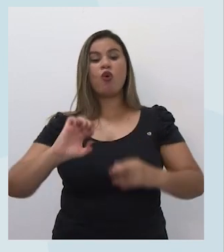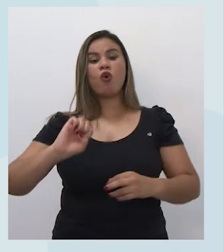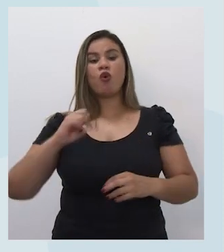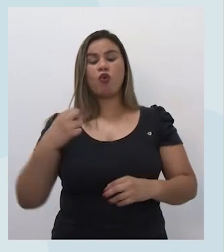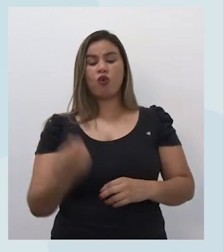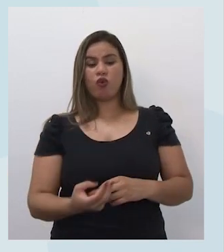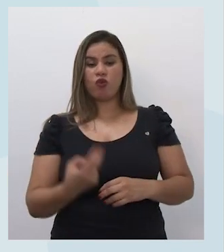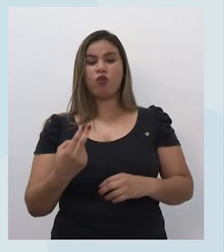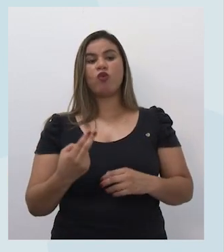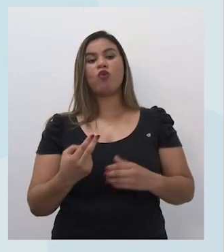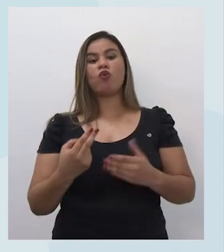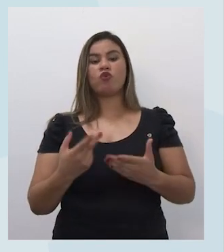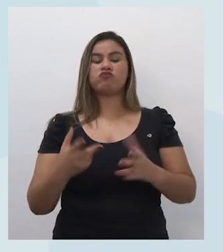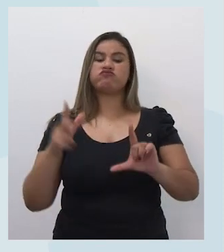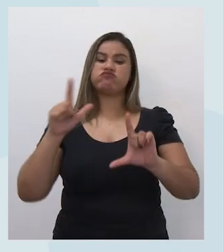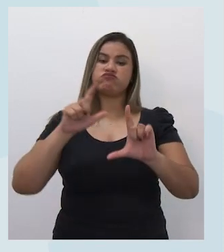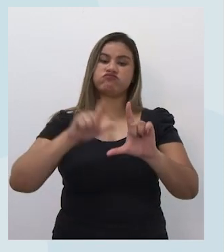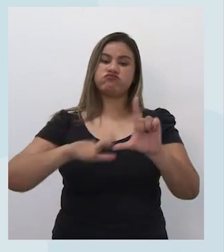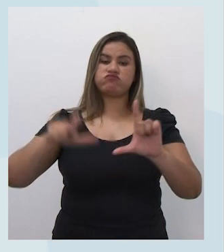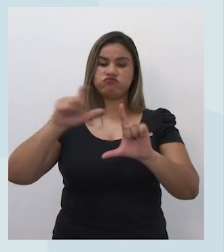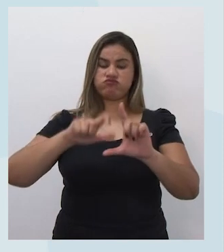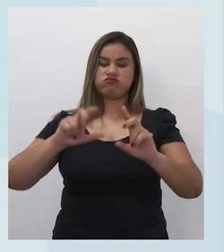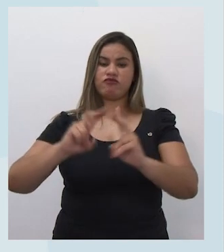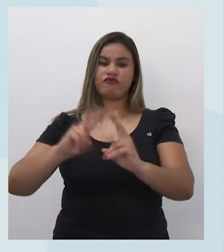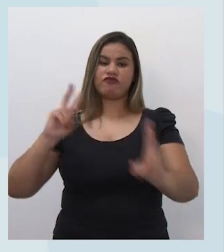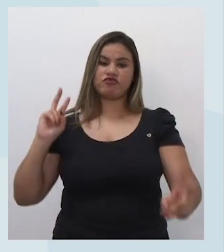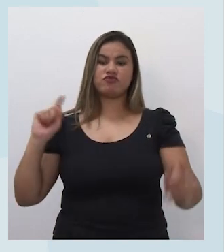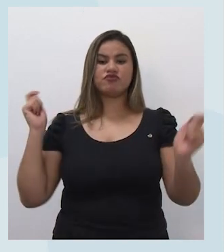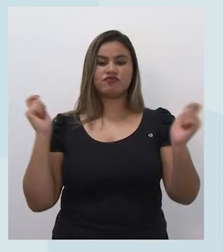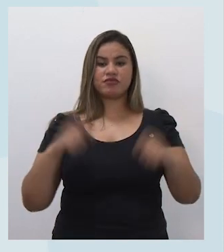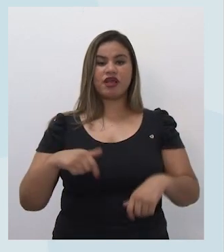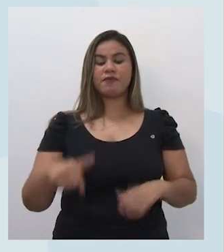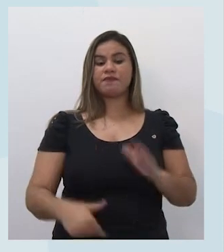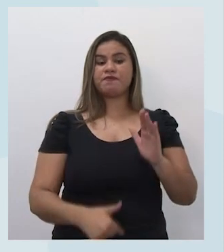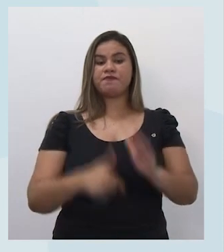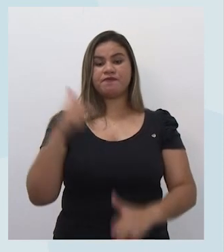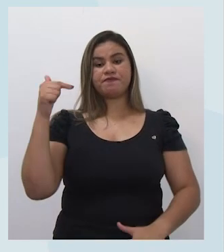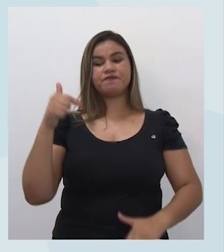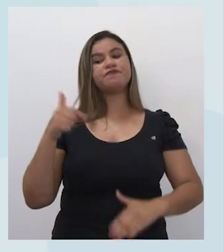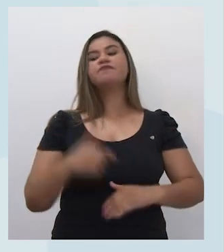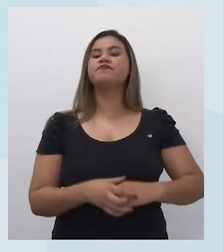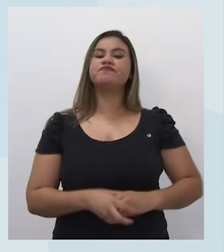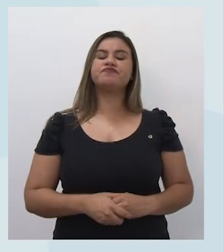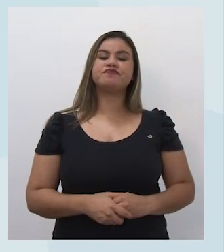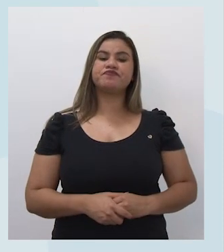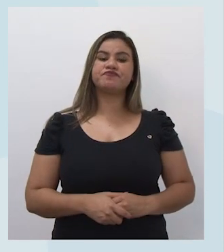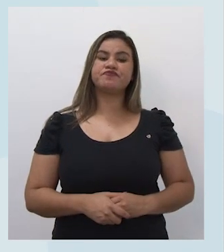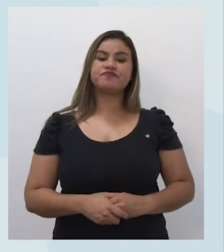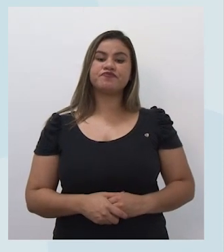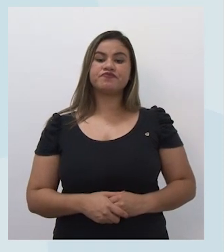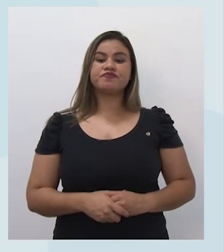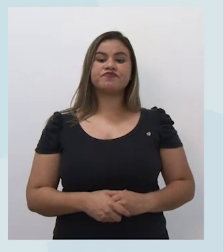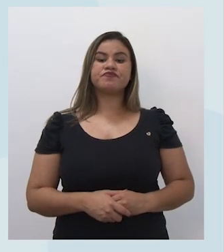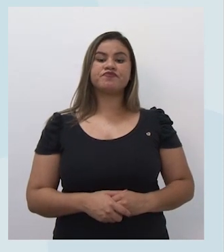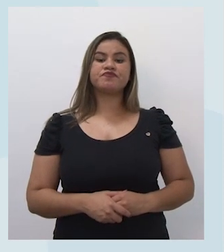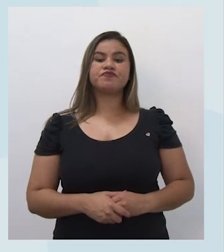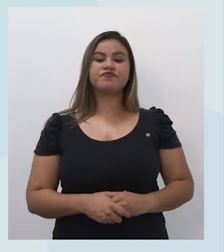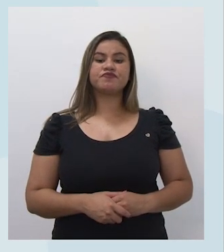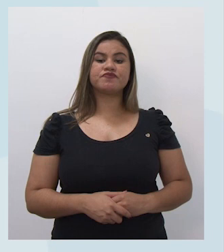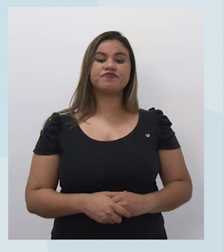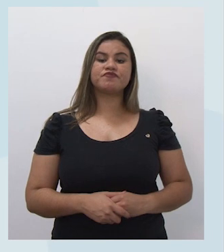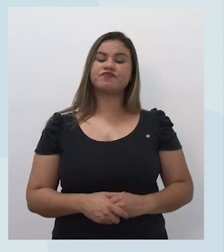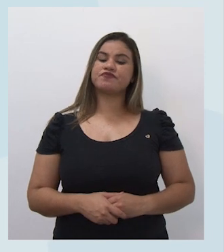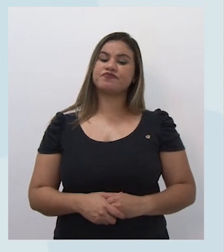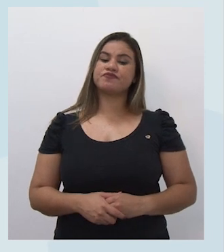de forma virtual. Sétima etapa, próximo slide, por favor. Nós chegamos então ao momento